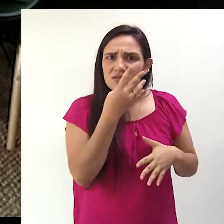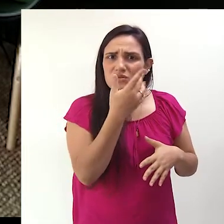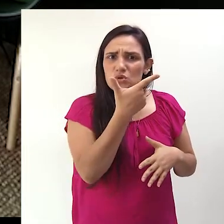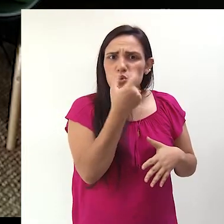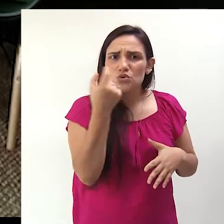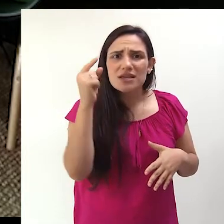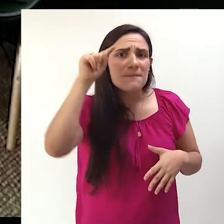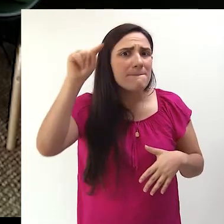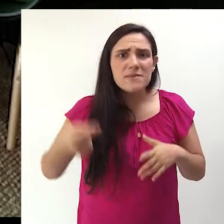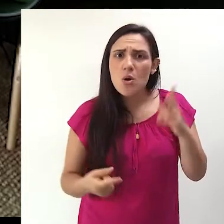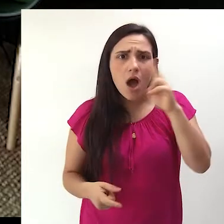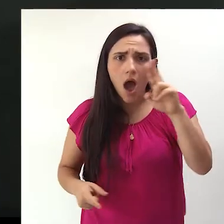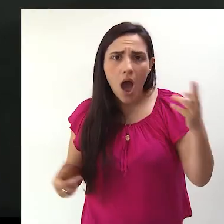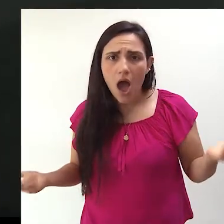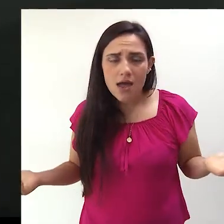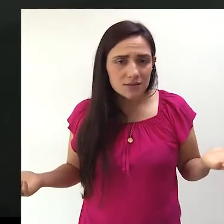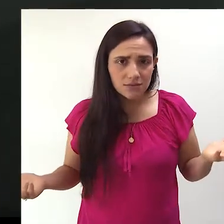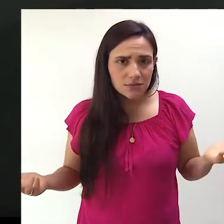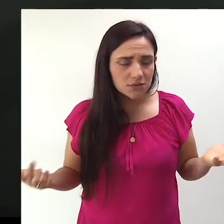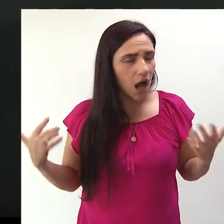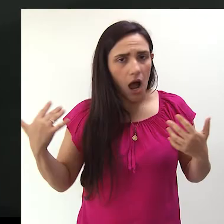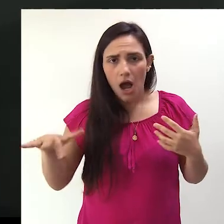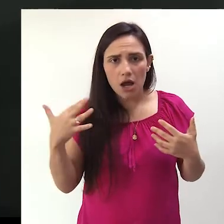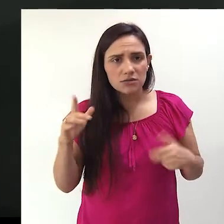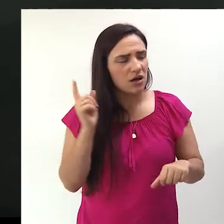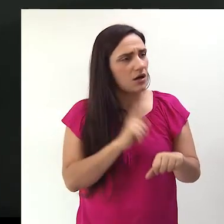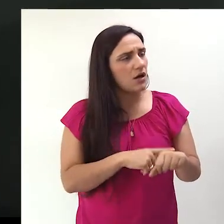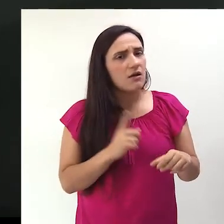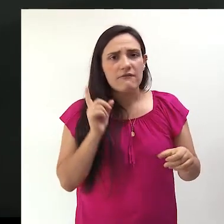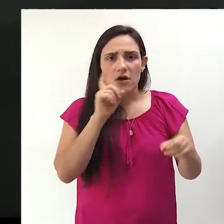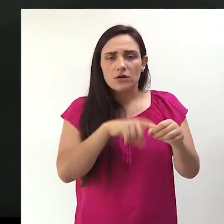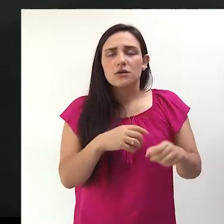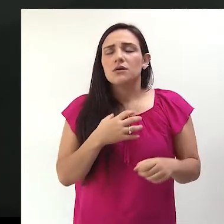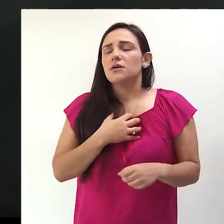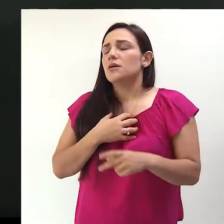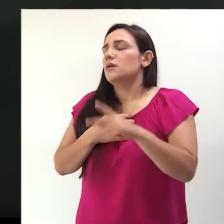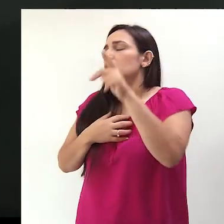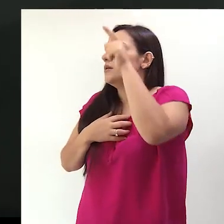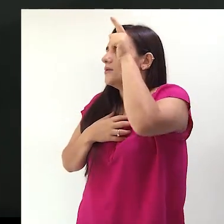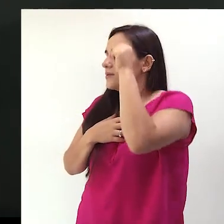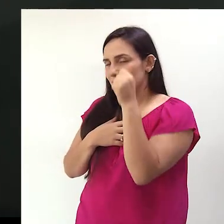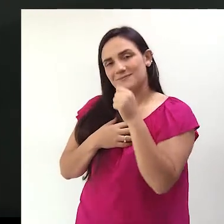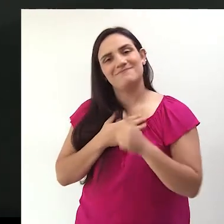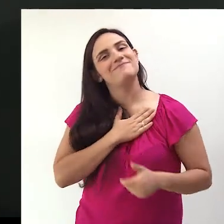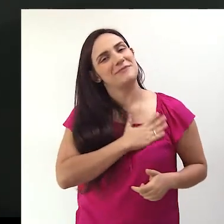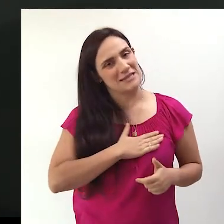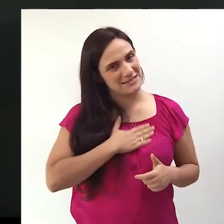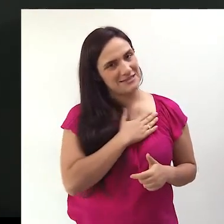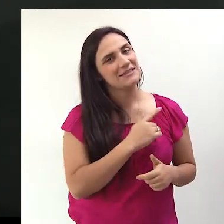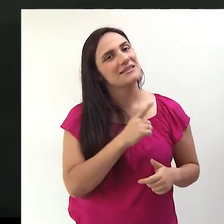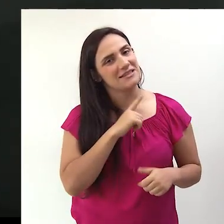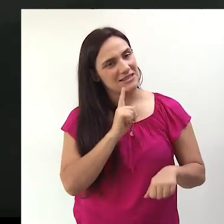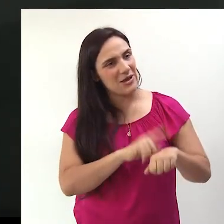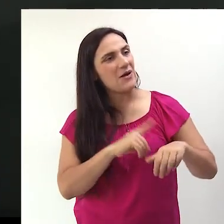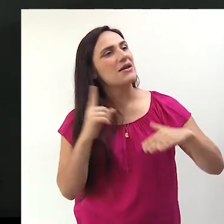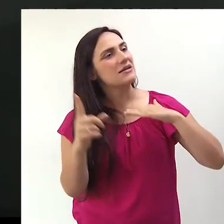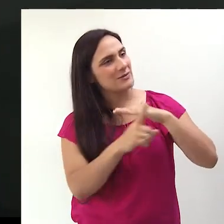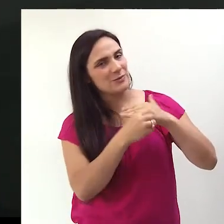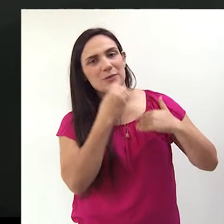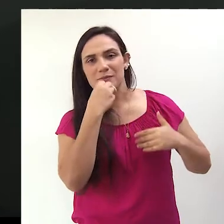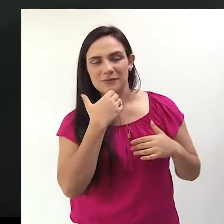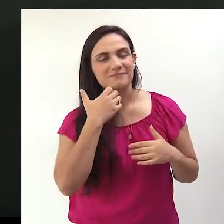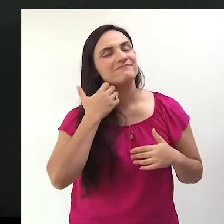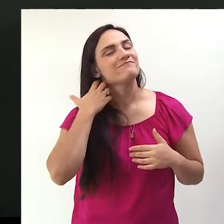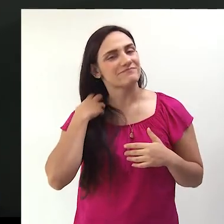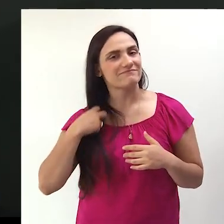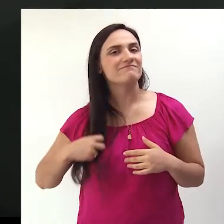gente tenta dar todo o gás até o final para chegar nisso, para conseguir recuperar. Então, quando a gente consegue ver a